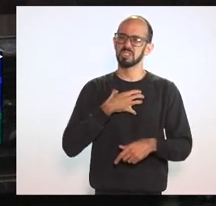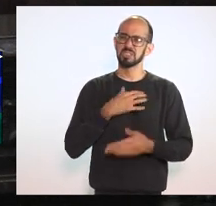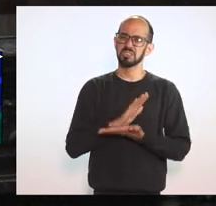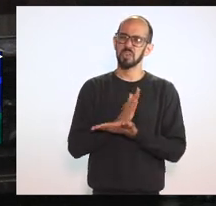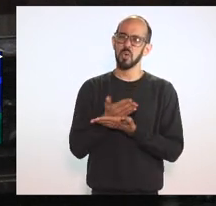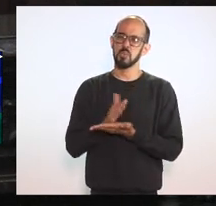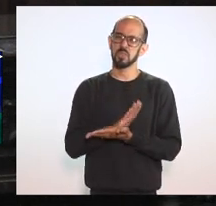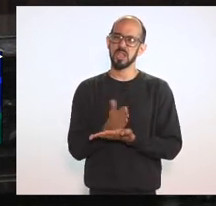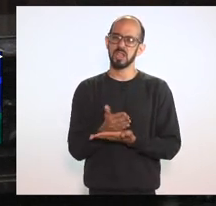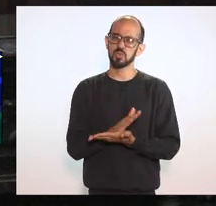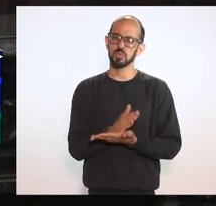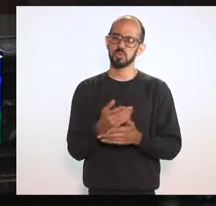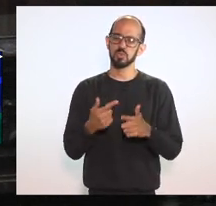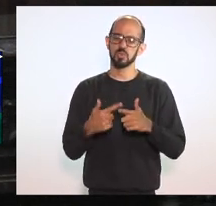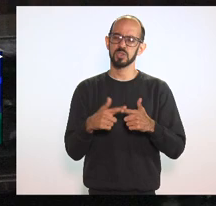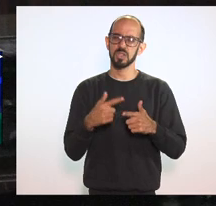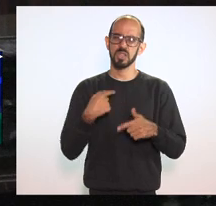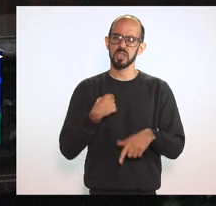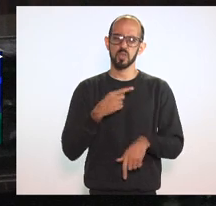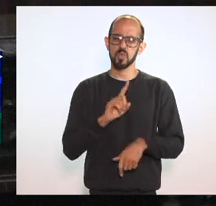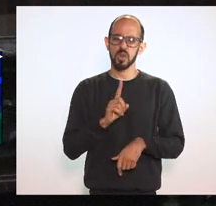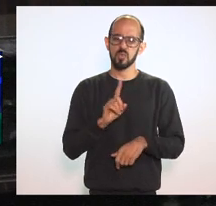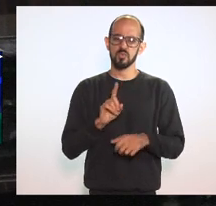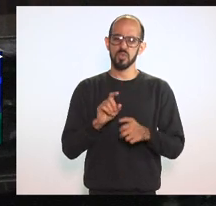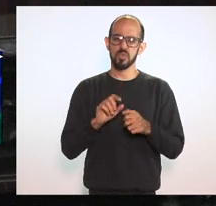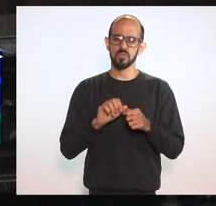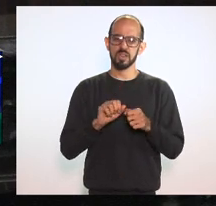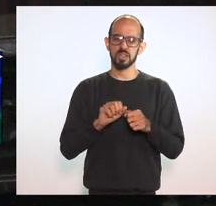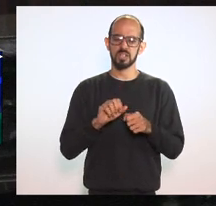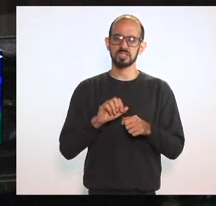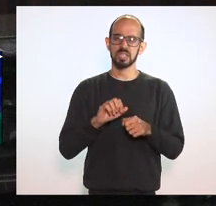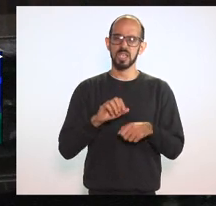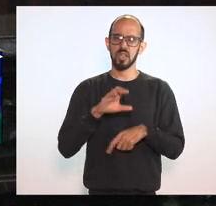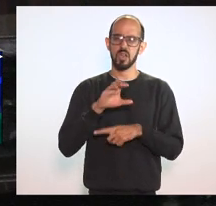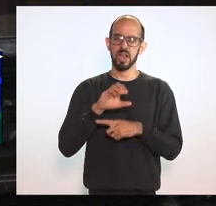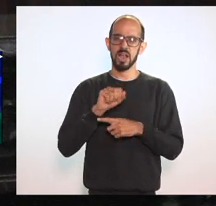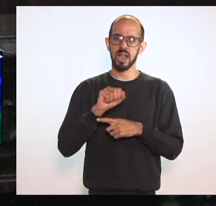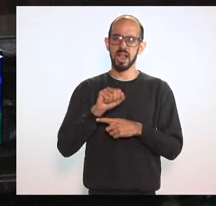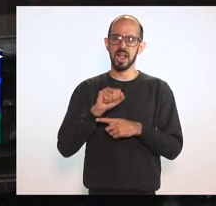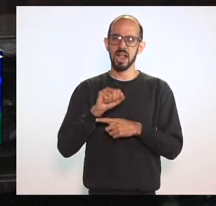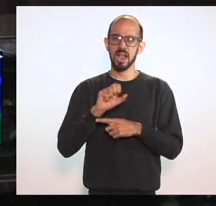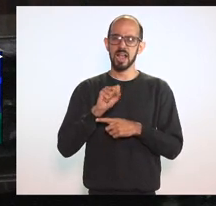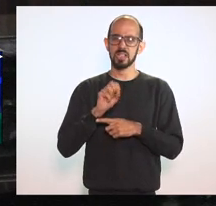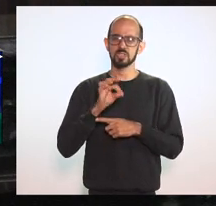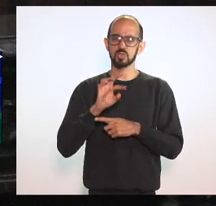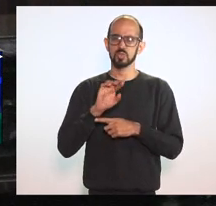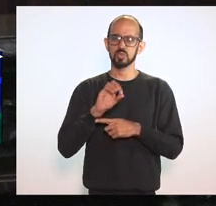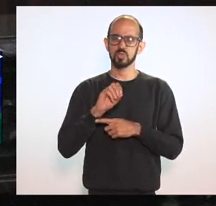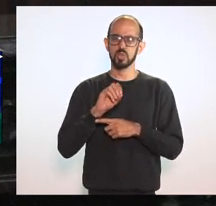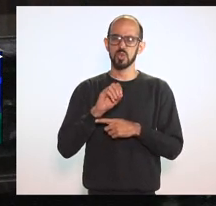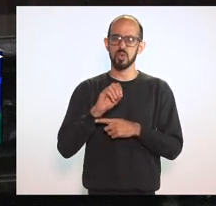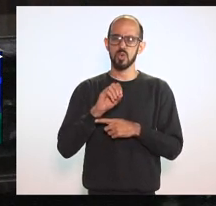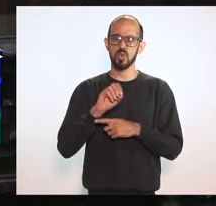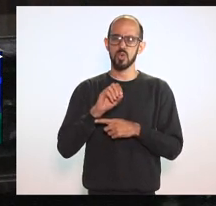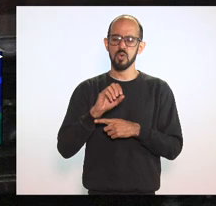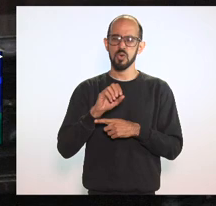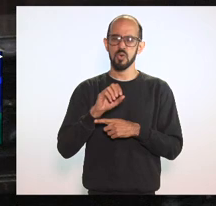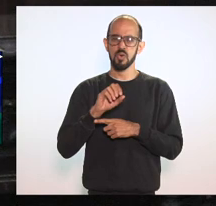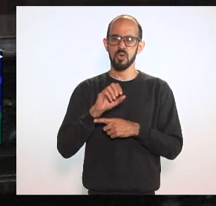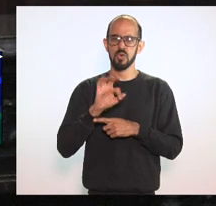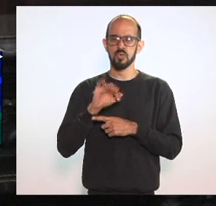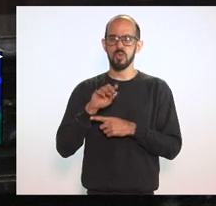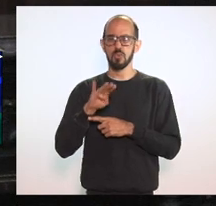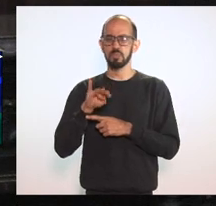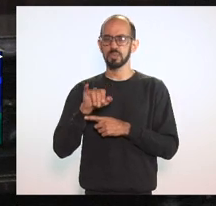desconforto que eu não farei a minha Castro Folia eu farei o deste momento um momento de